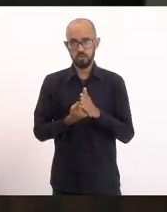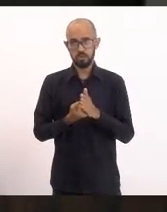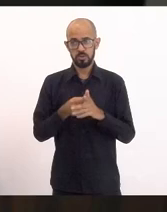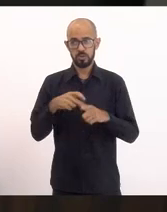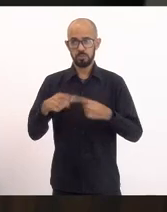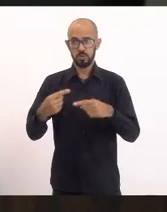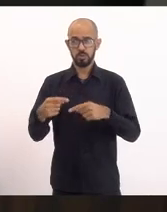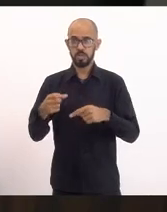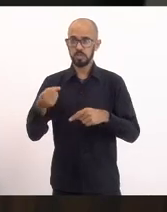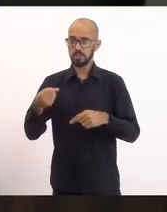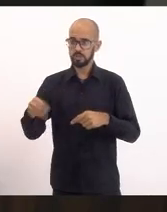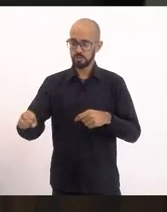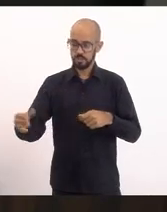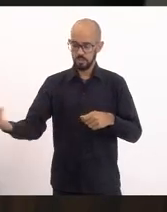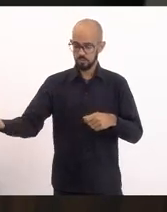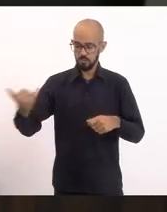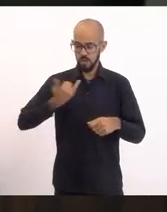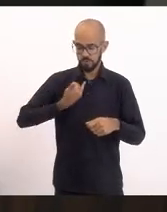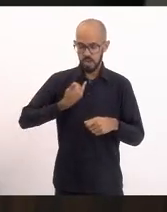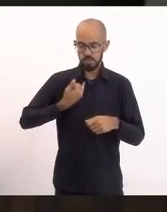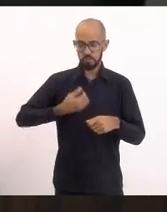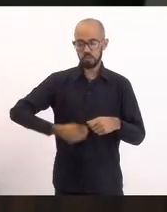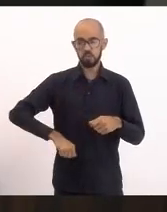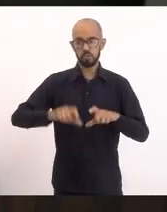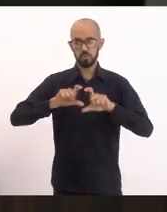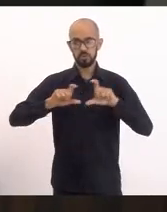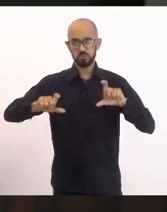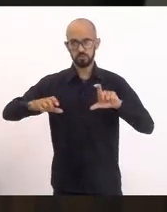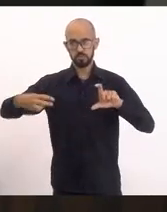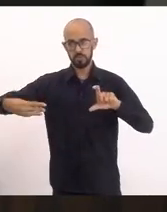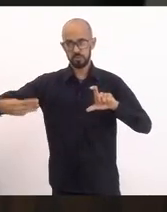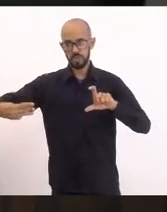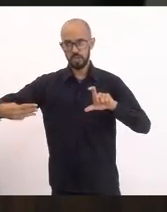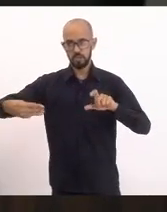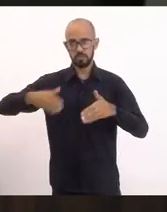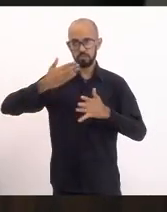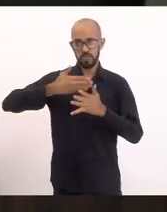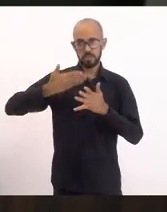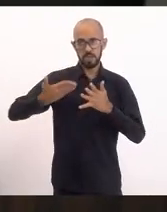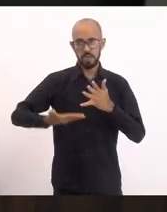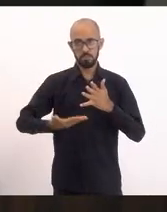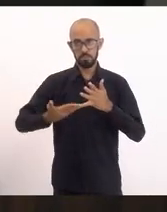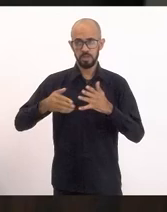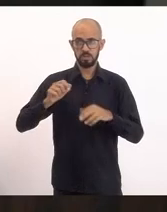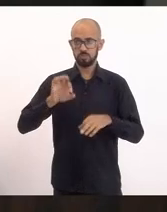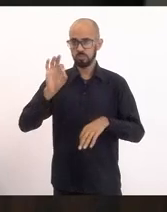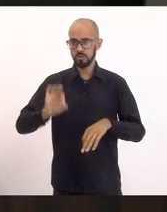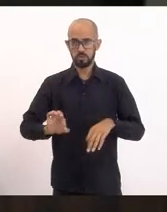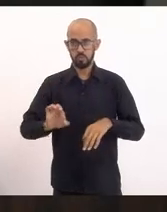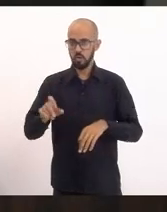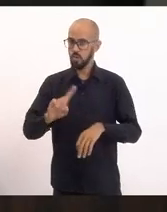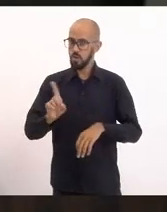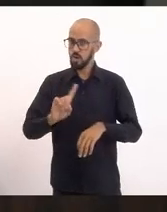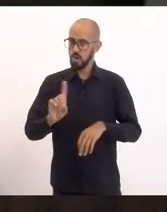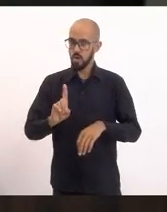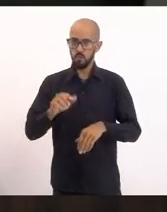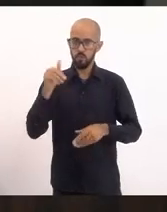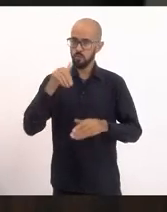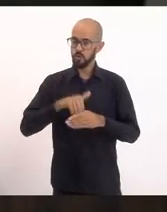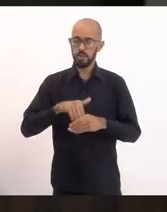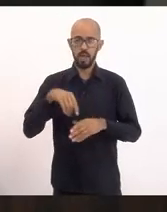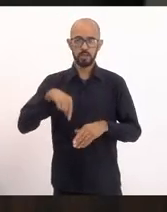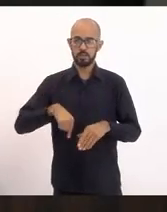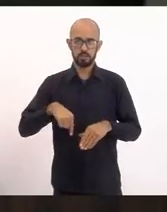inciso terceiro, de parcelamento, de percentual, o presidente não trará essa matéria à